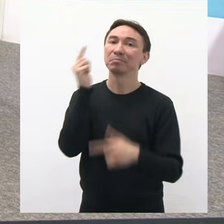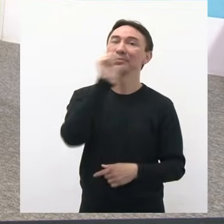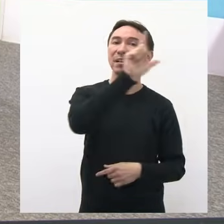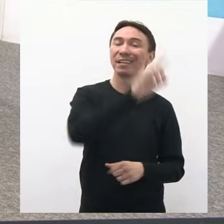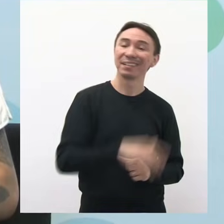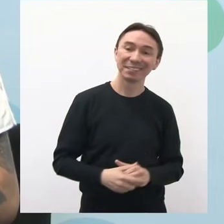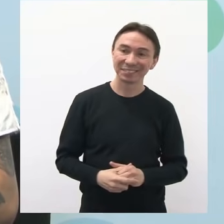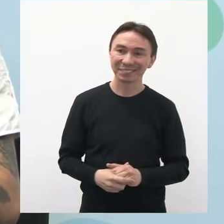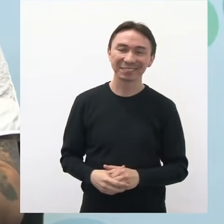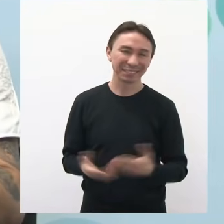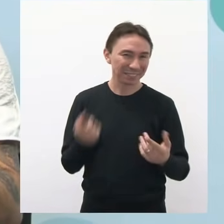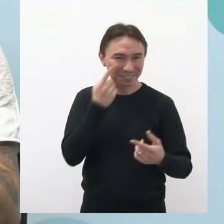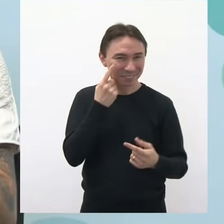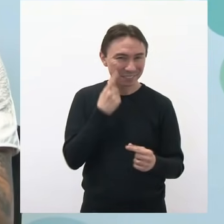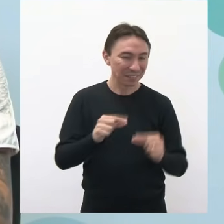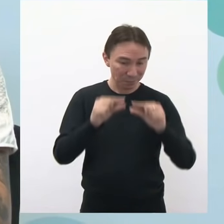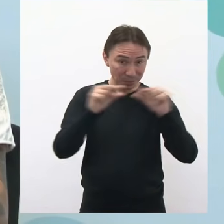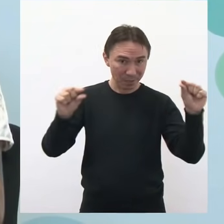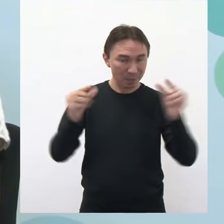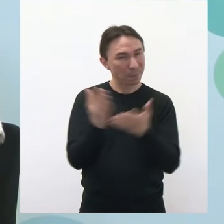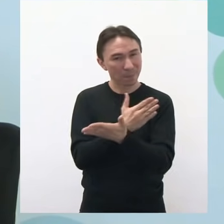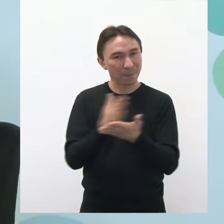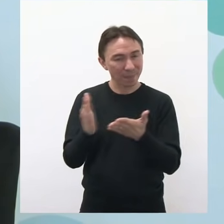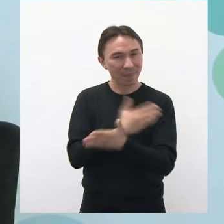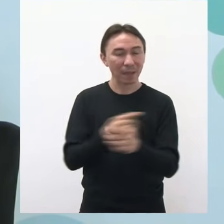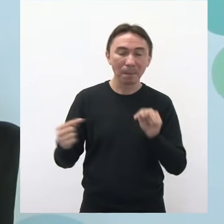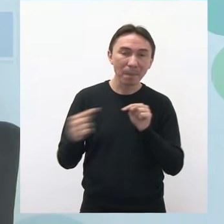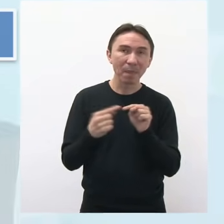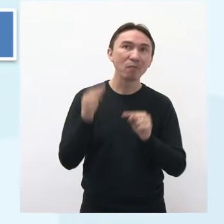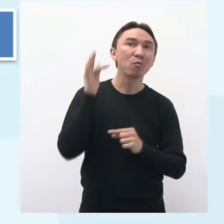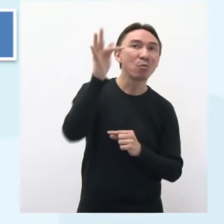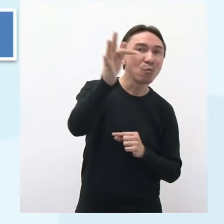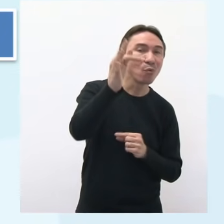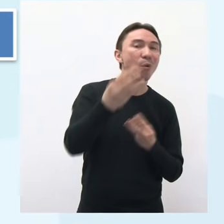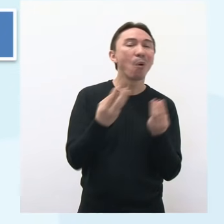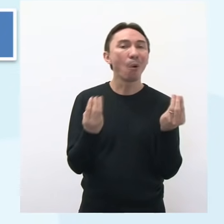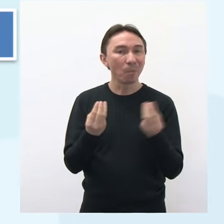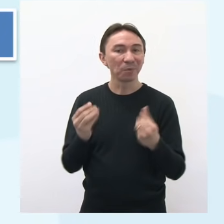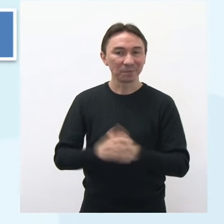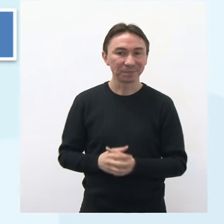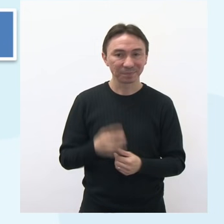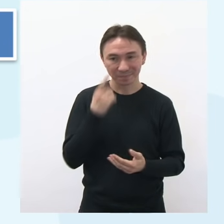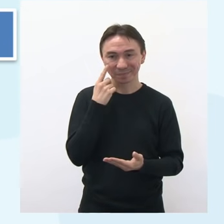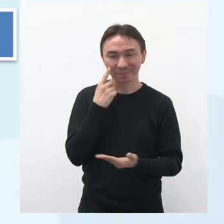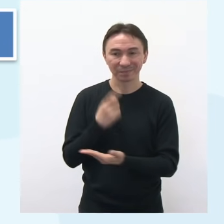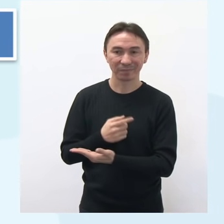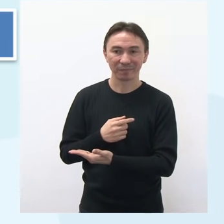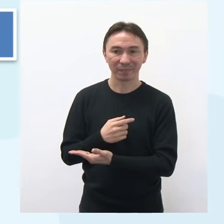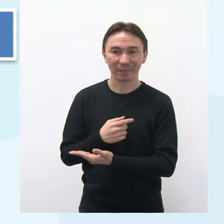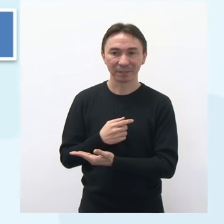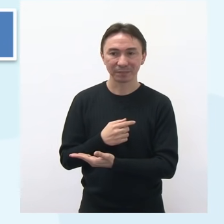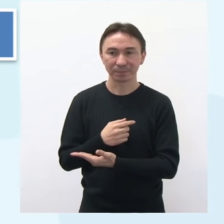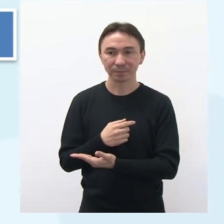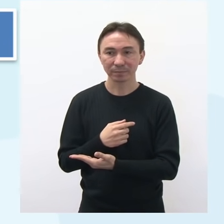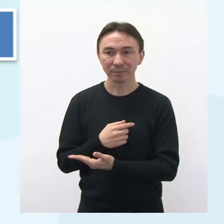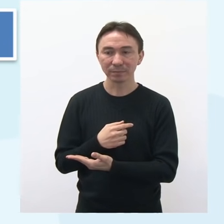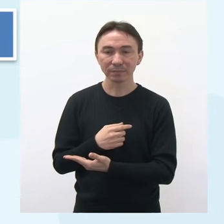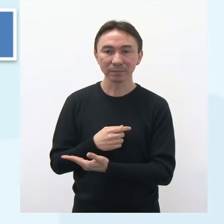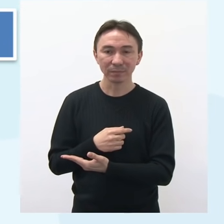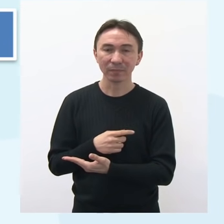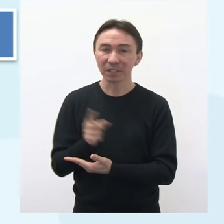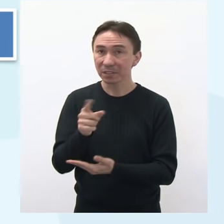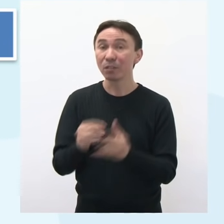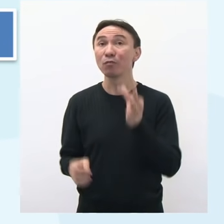elas podem ter a ver com o nosso futuro. Então, vamos lá. Primeira frase. A melhor forma de prever o futuro